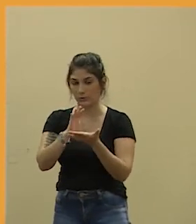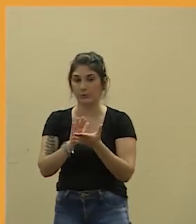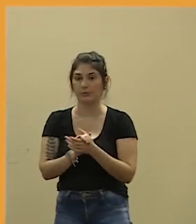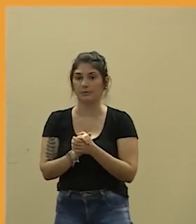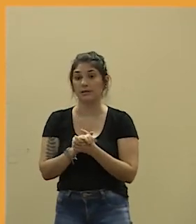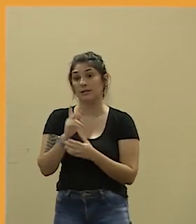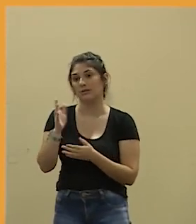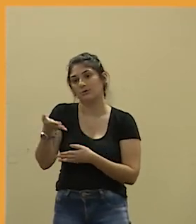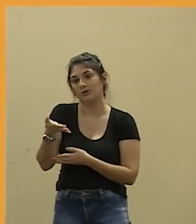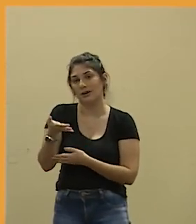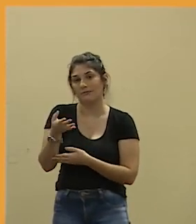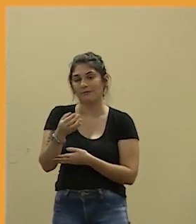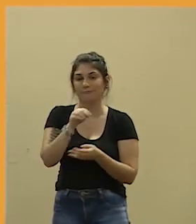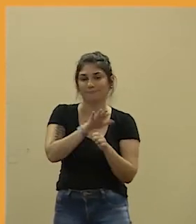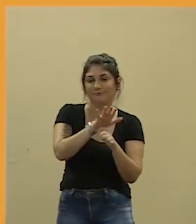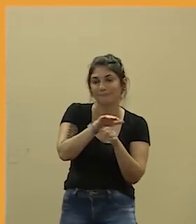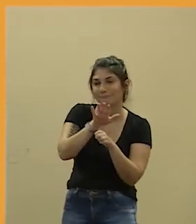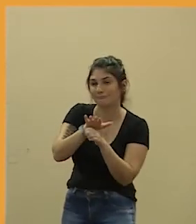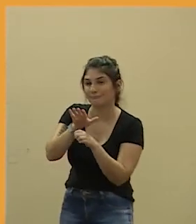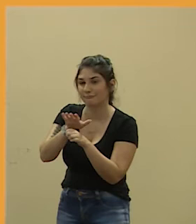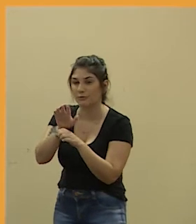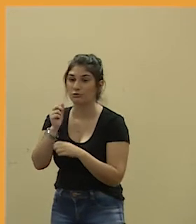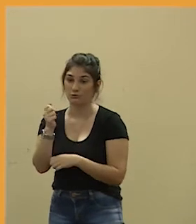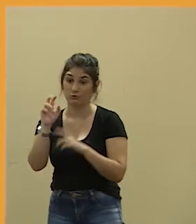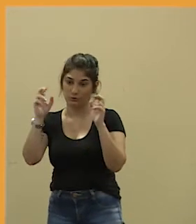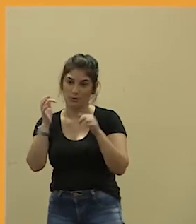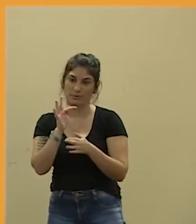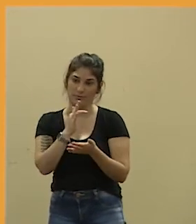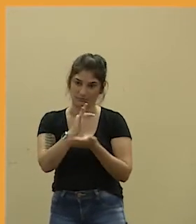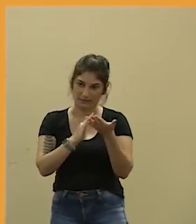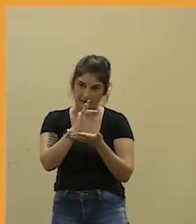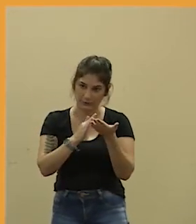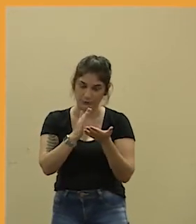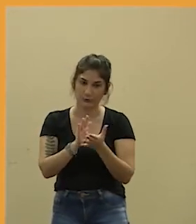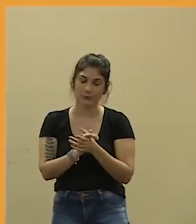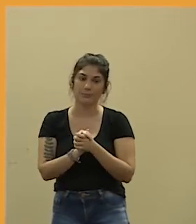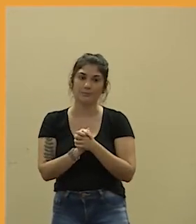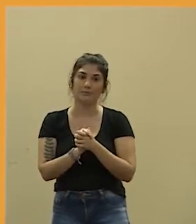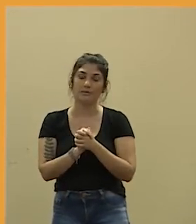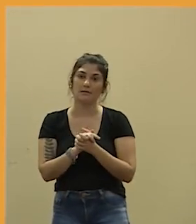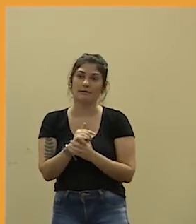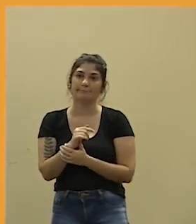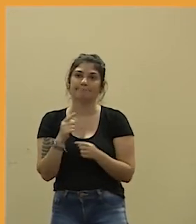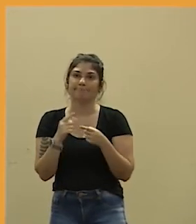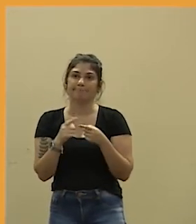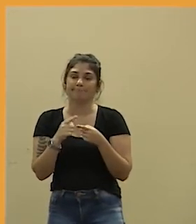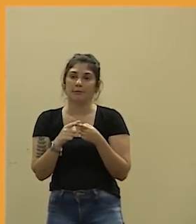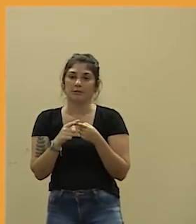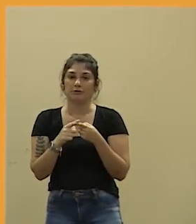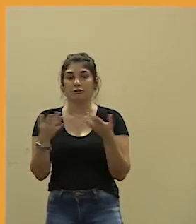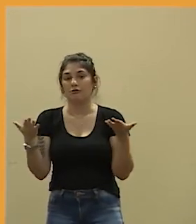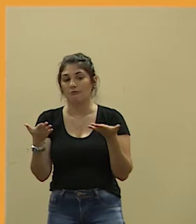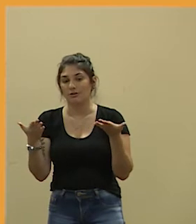então got me alongar muito nisso mas enfim o porque que eu acho que hoje a gente tem essas dificuldades